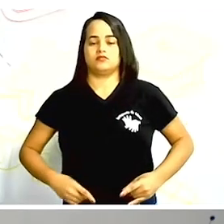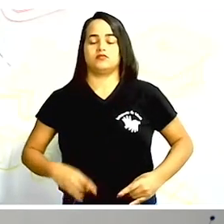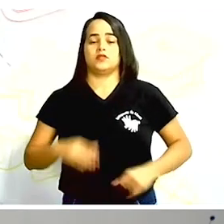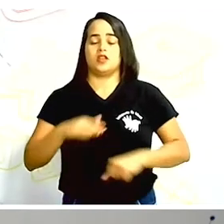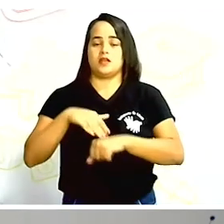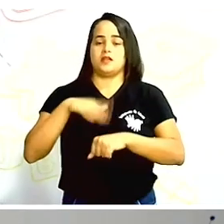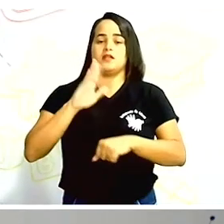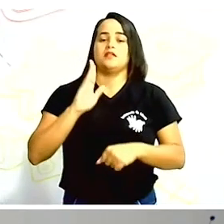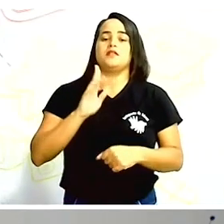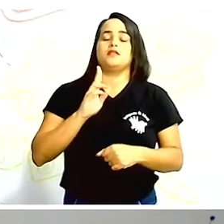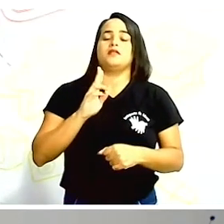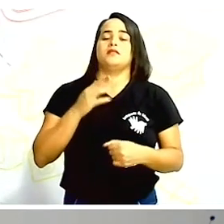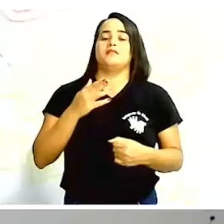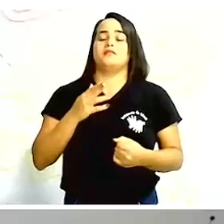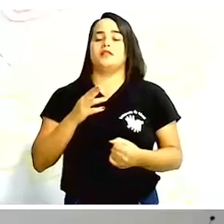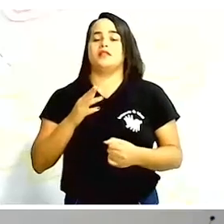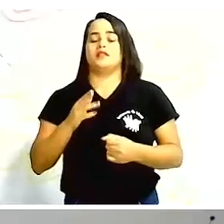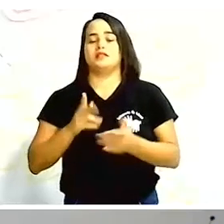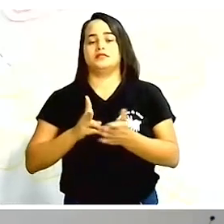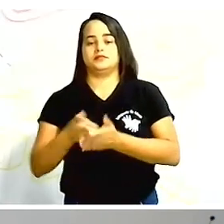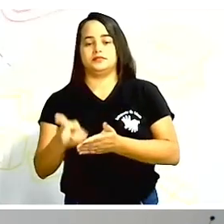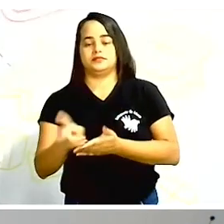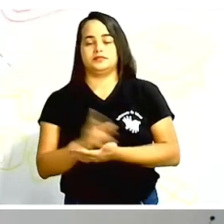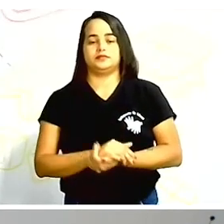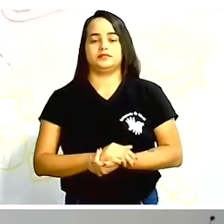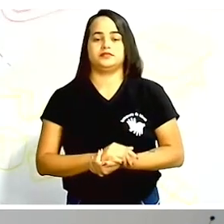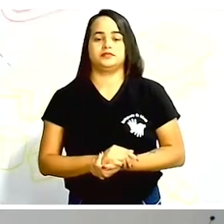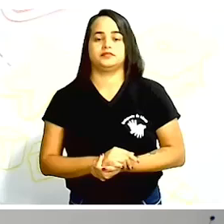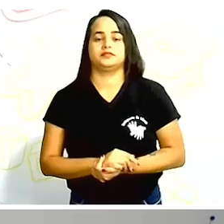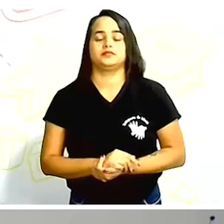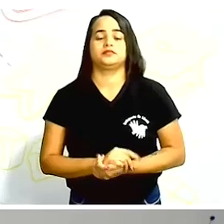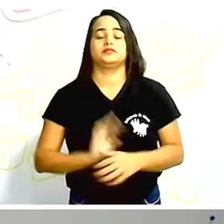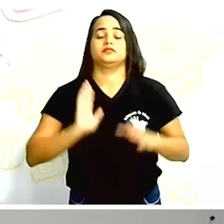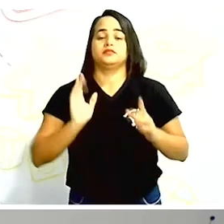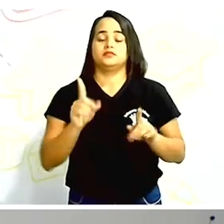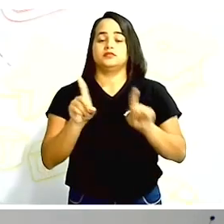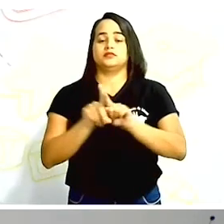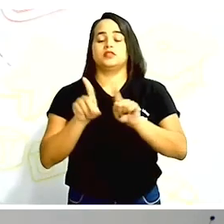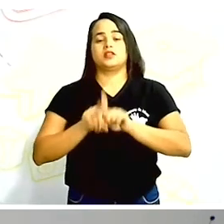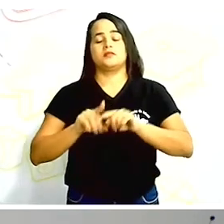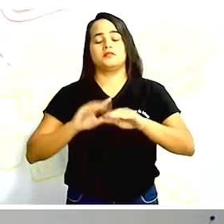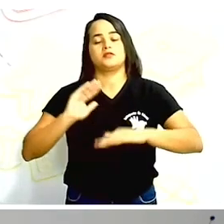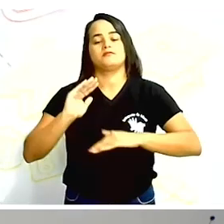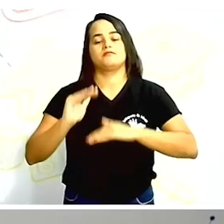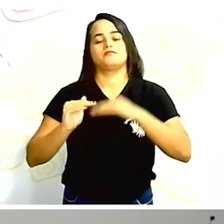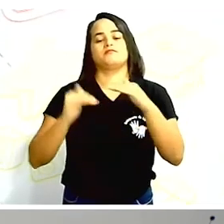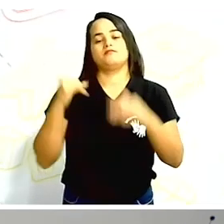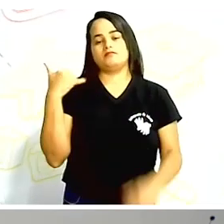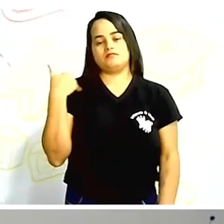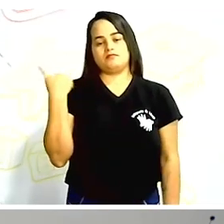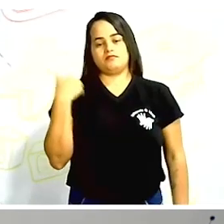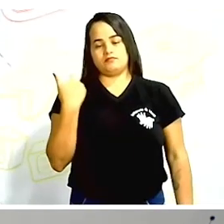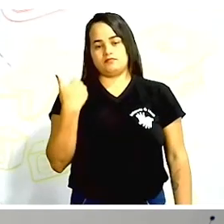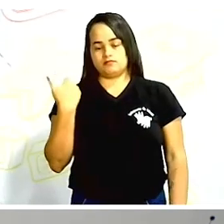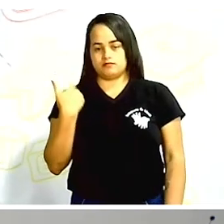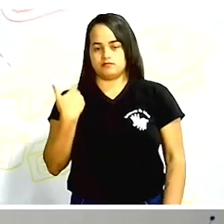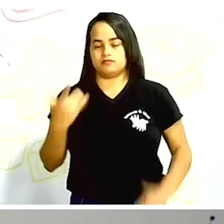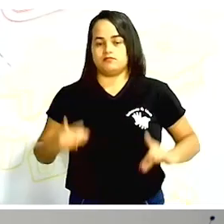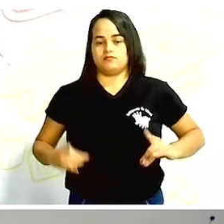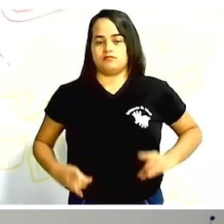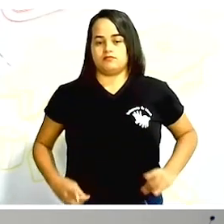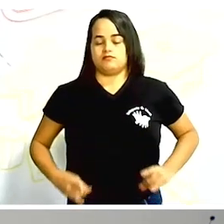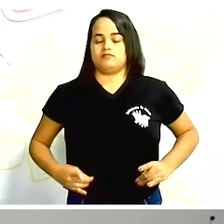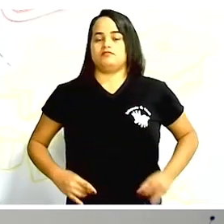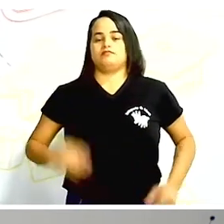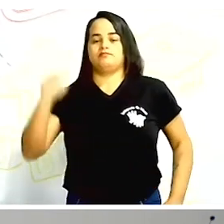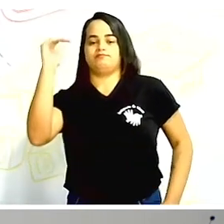frequência. Além disso também, com o avanço da idade, o nível da testosterona